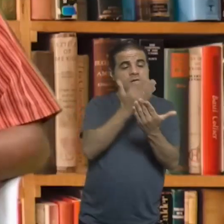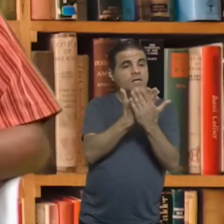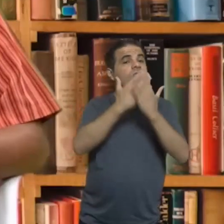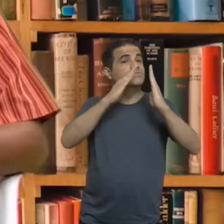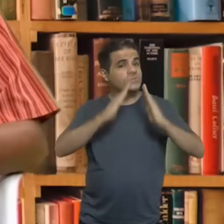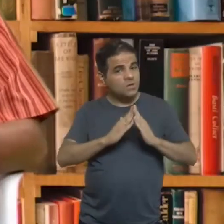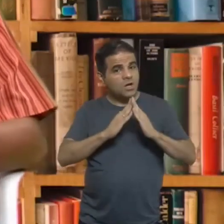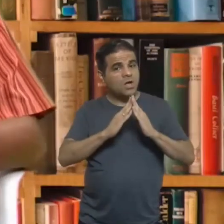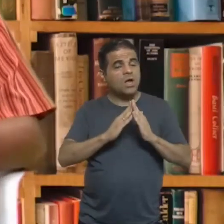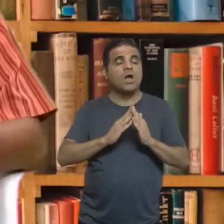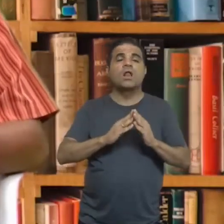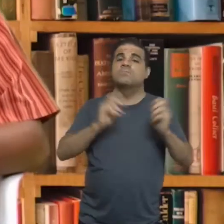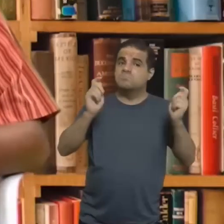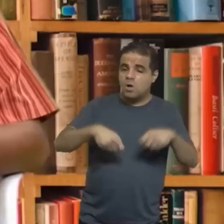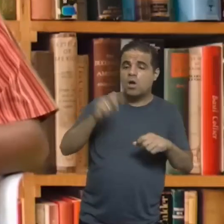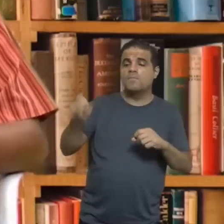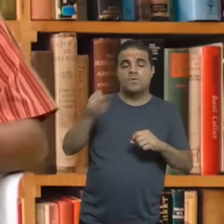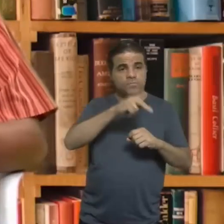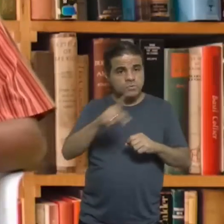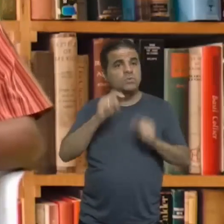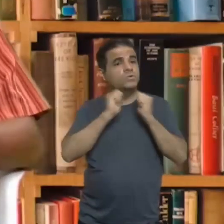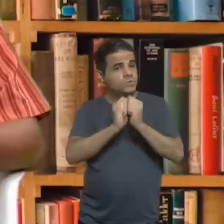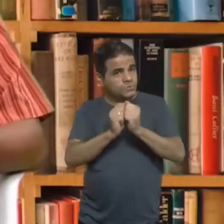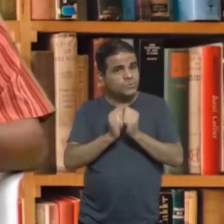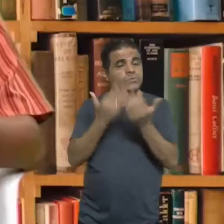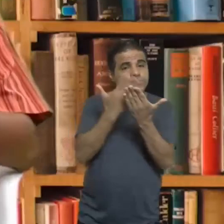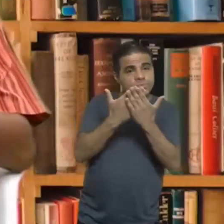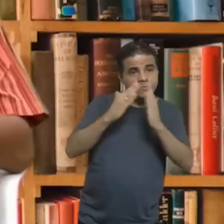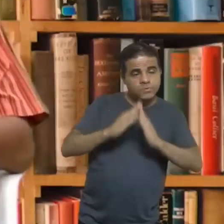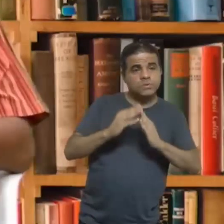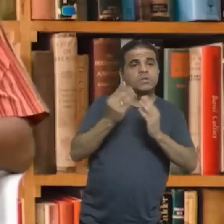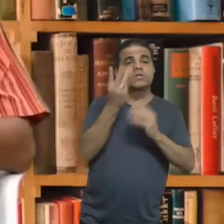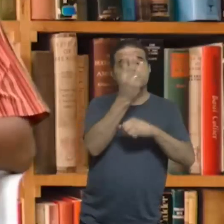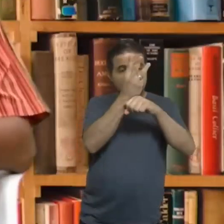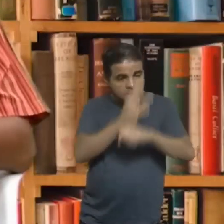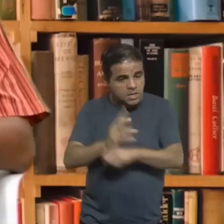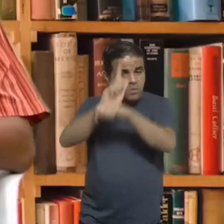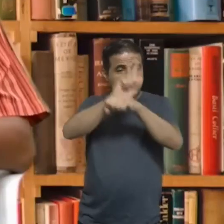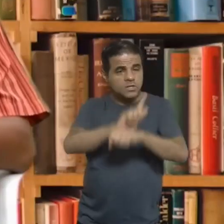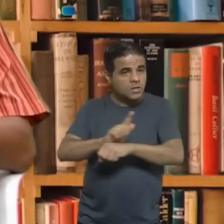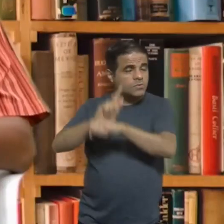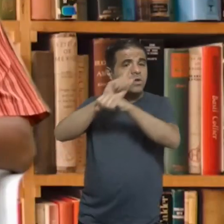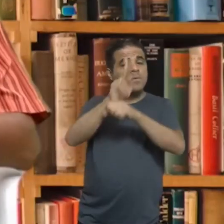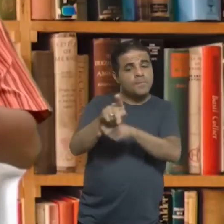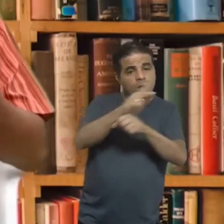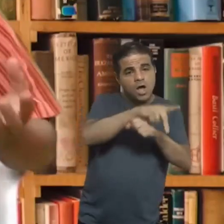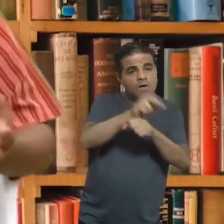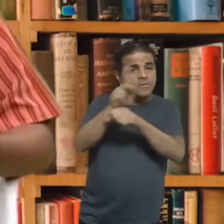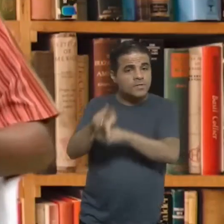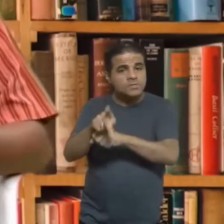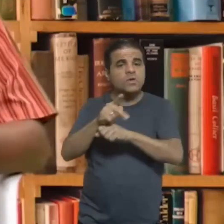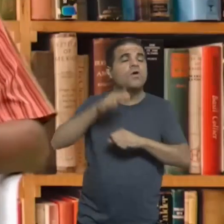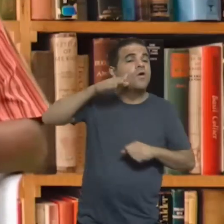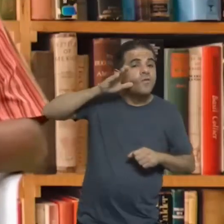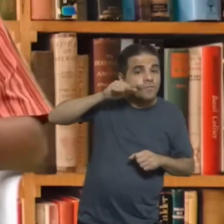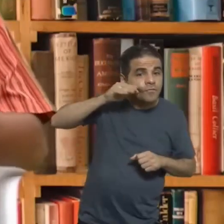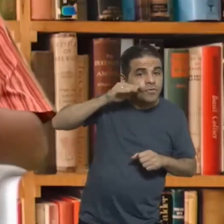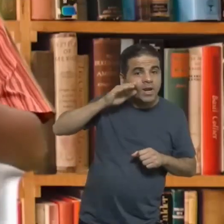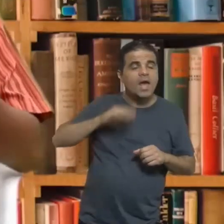escola seja dos professores com os estudantes do Trio gestor com professores né com os